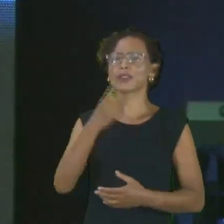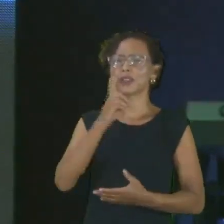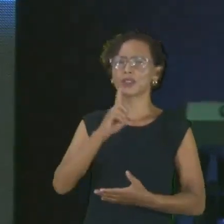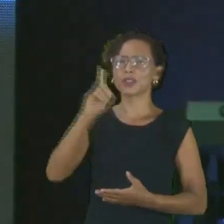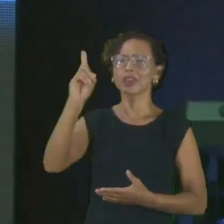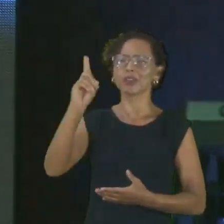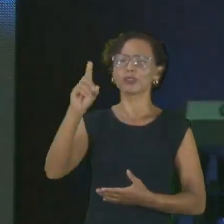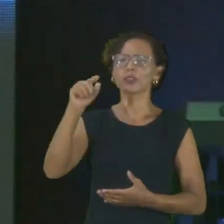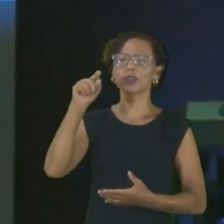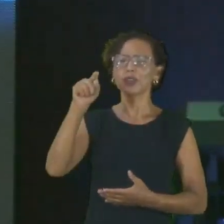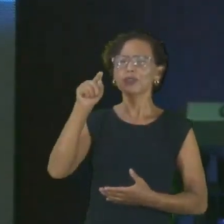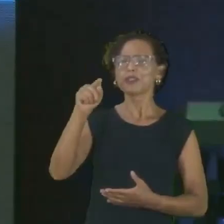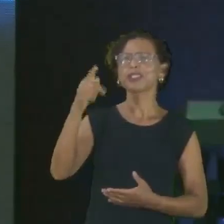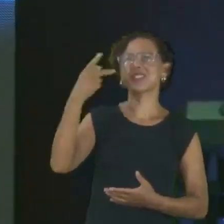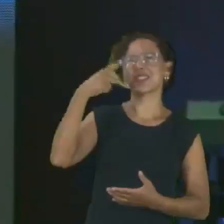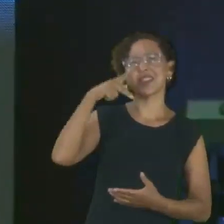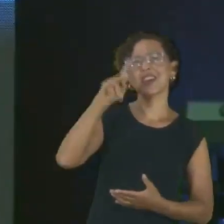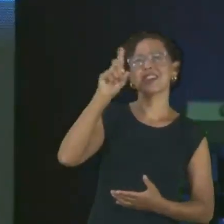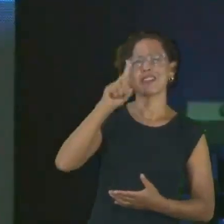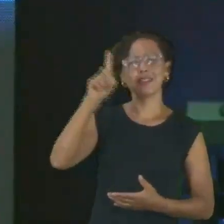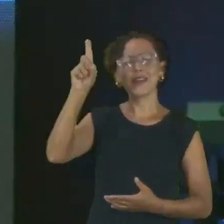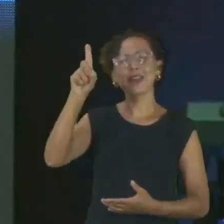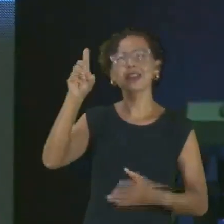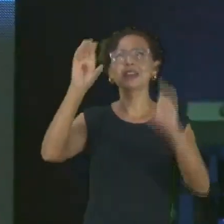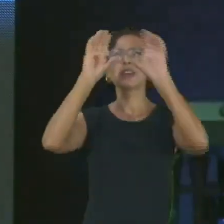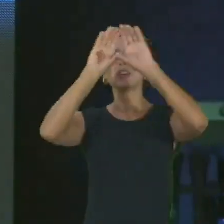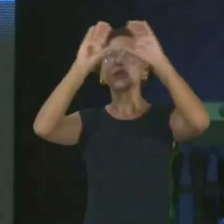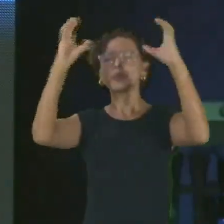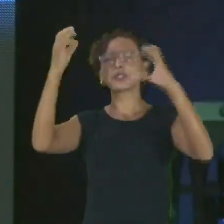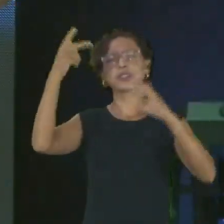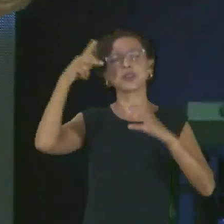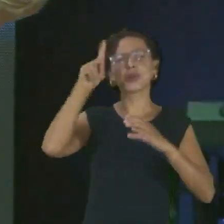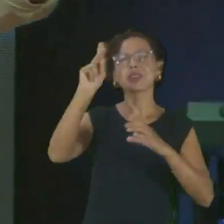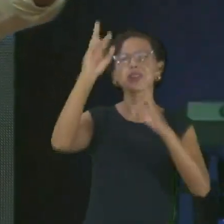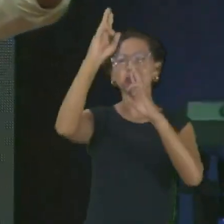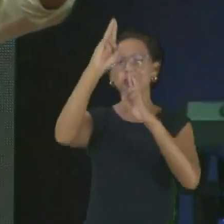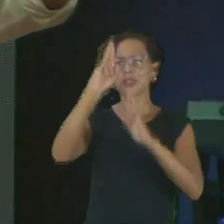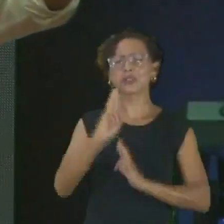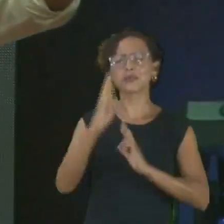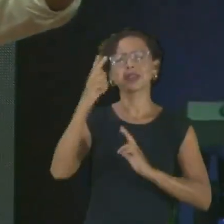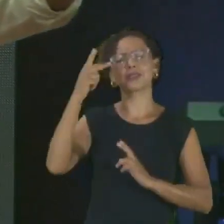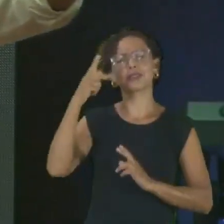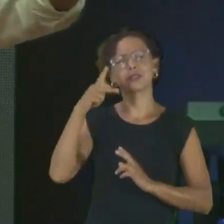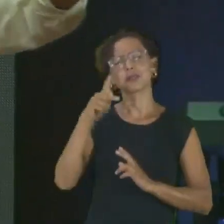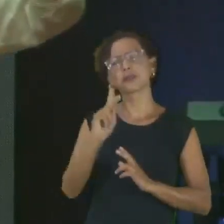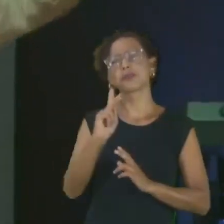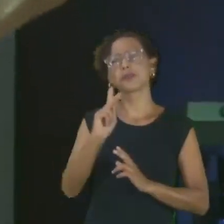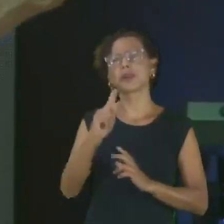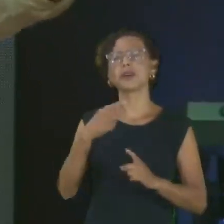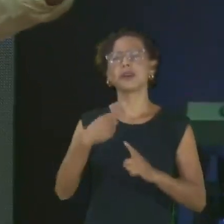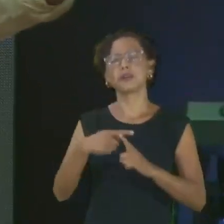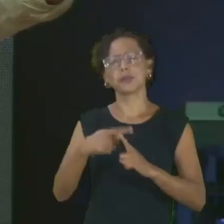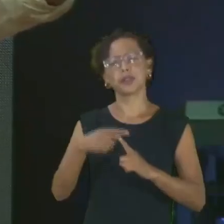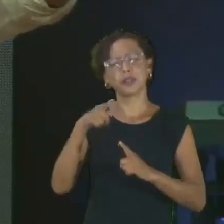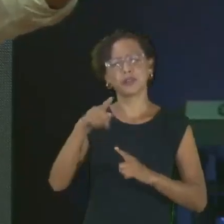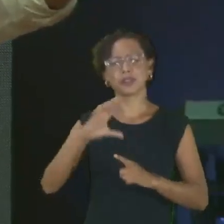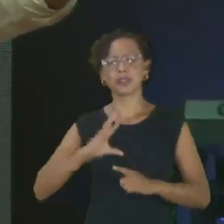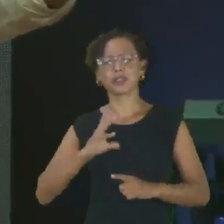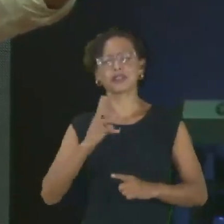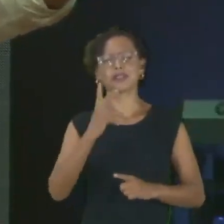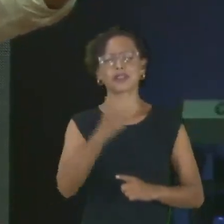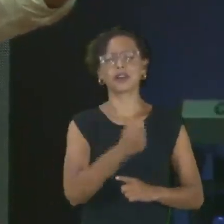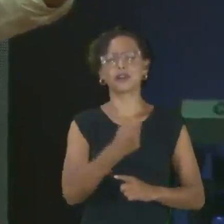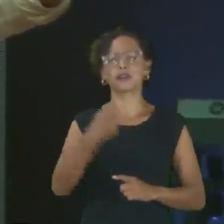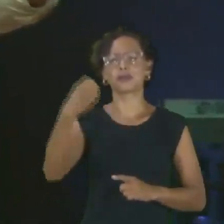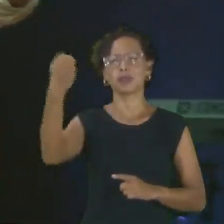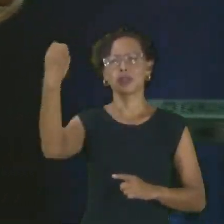você pertence a Deus. O céu é teu, a esperança é tua, porque você foi salvo pela